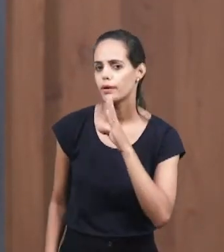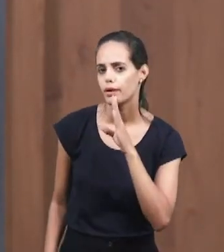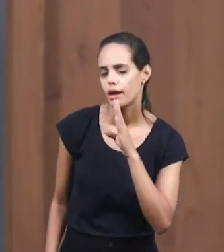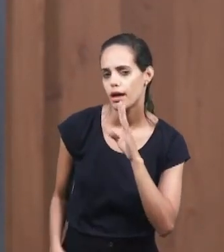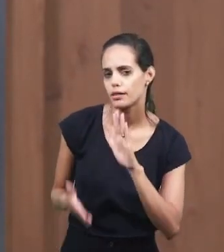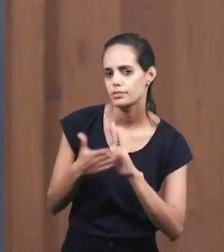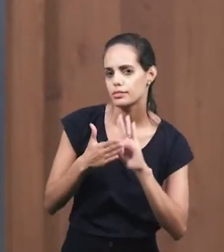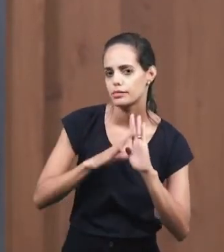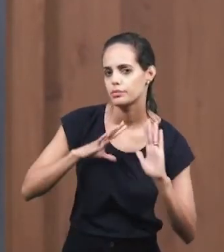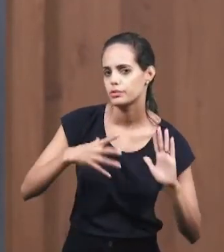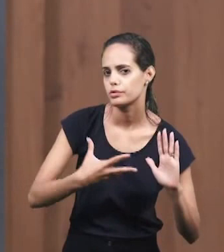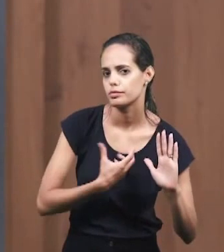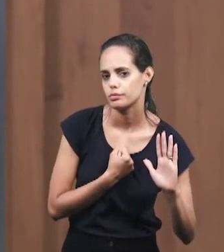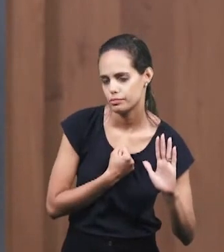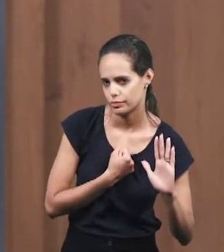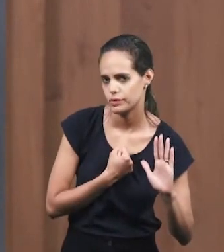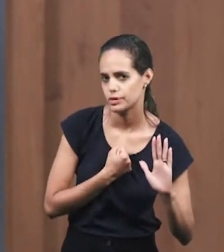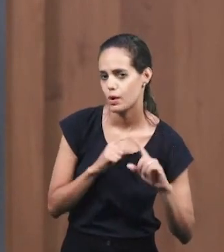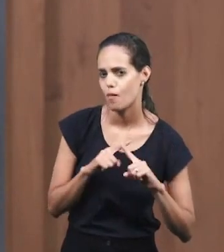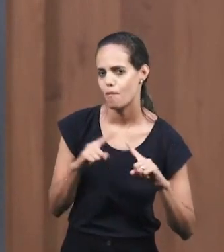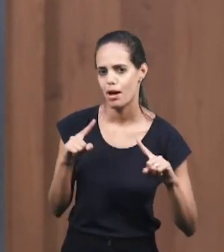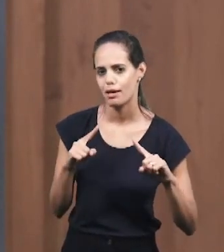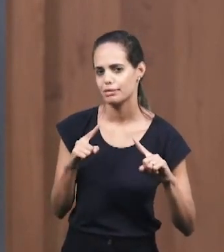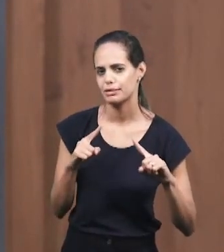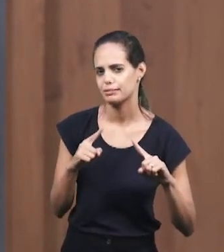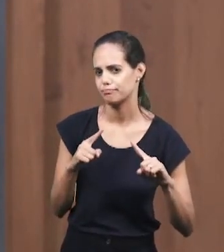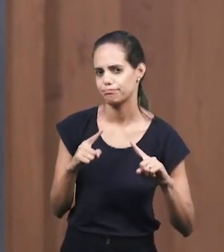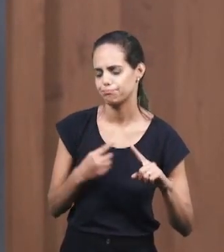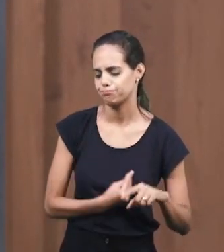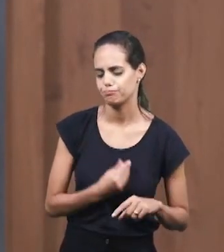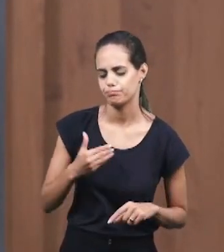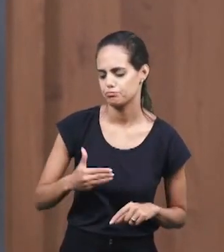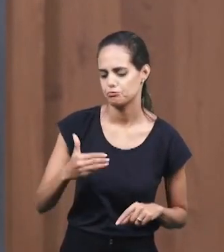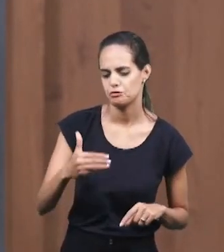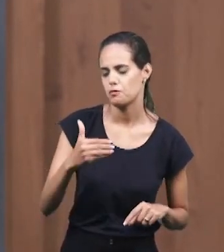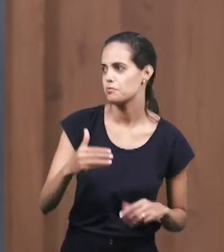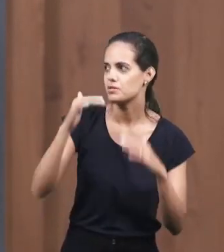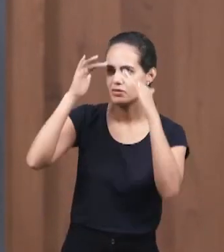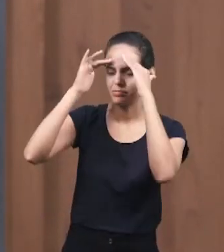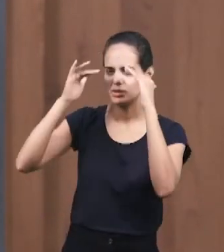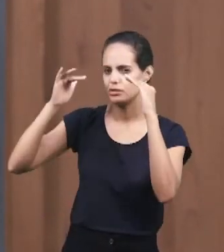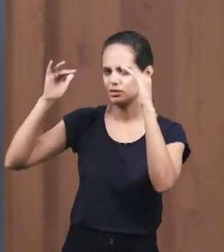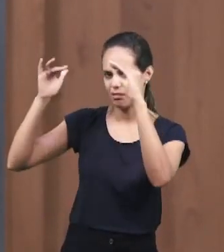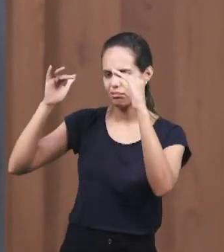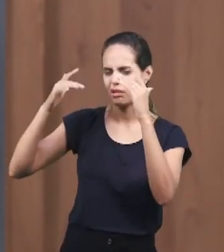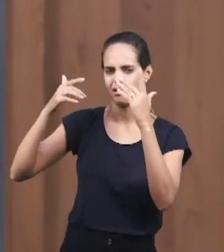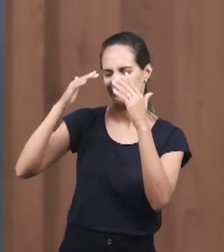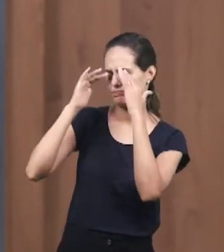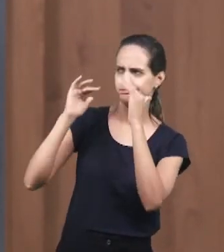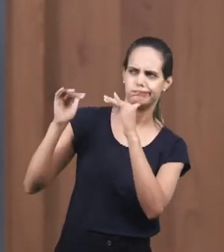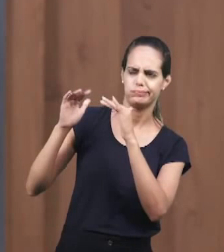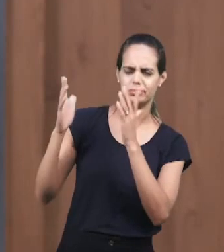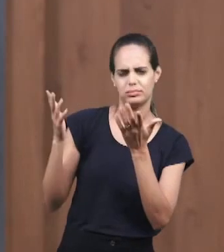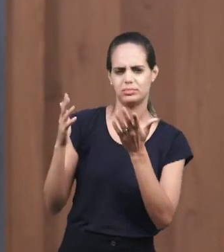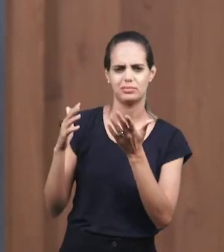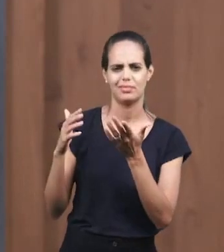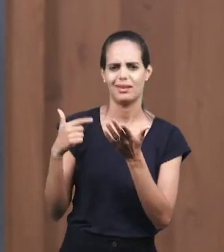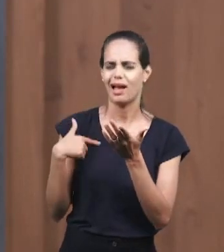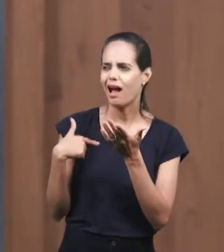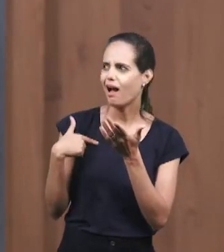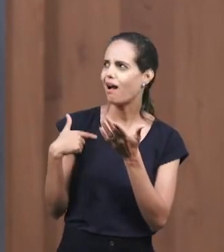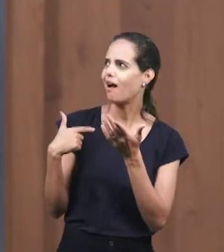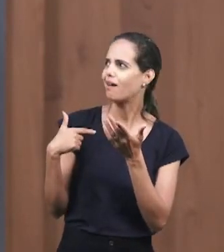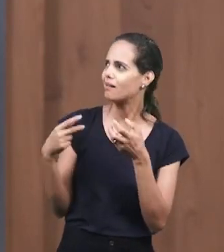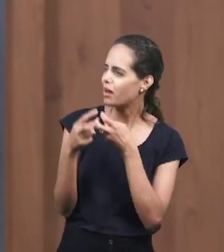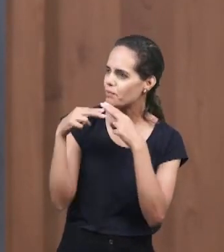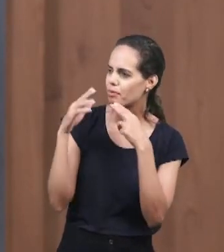de salvação e não está vivendo na obediência e na aspersão do sangue de Jesus, através do